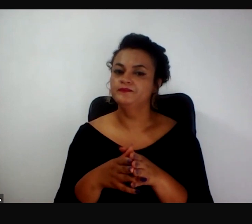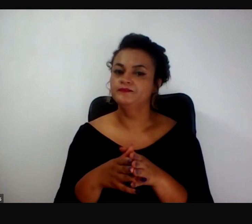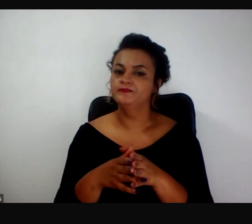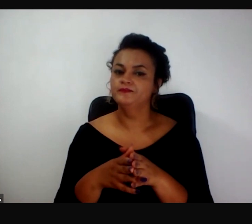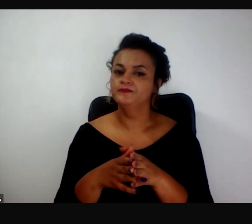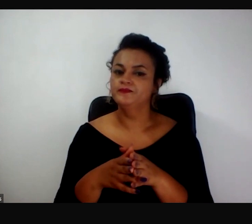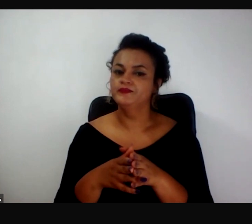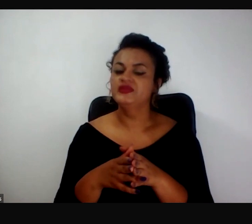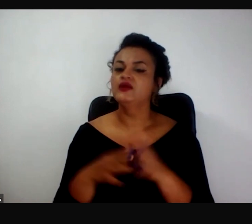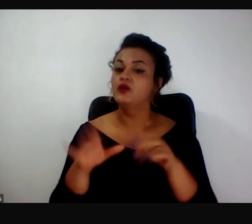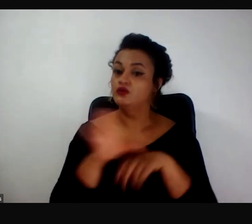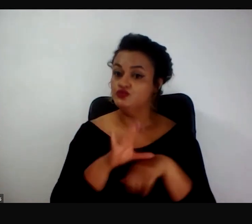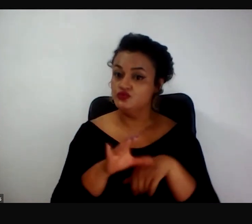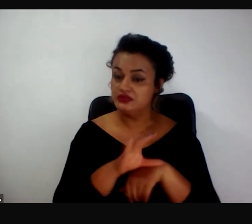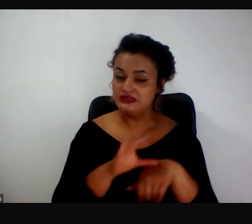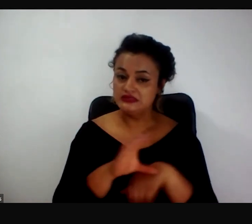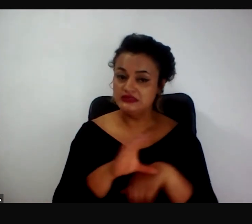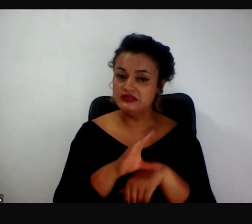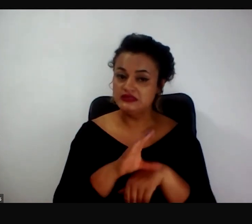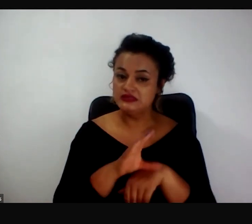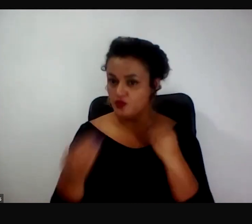a Constituição,